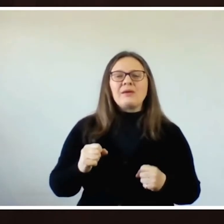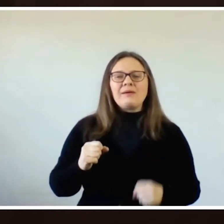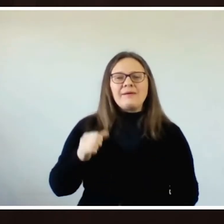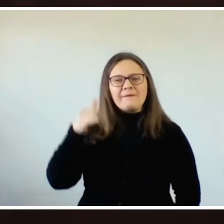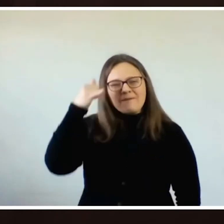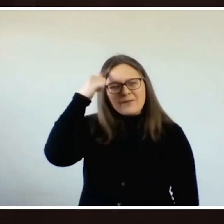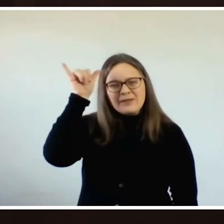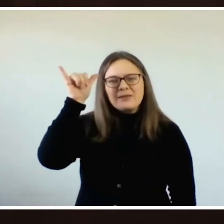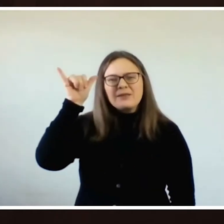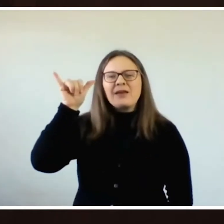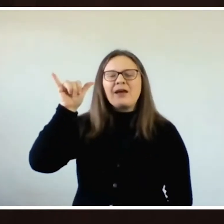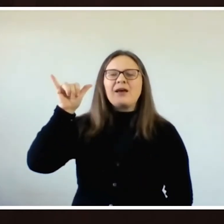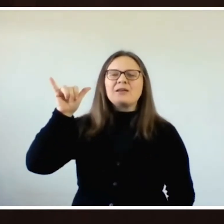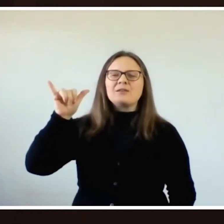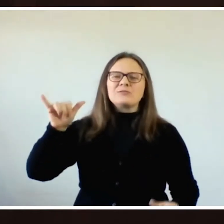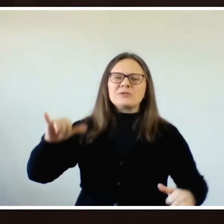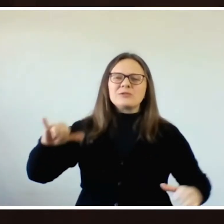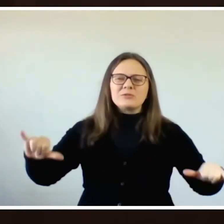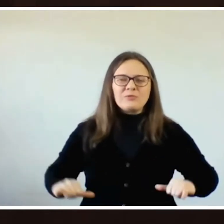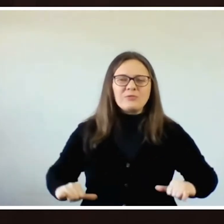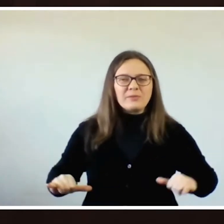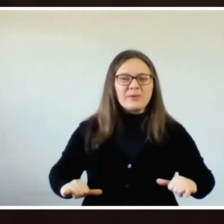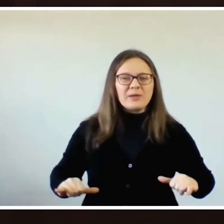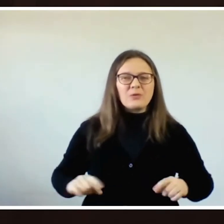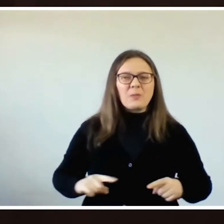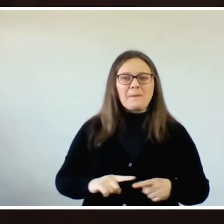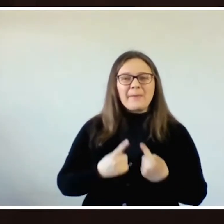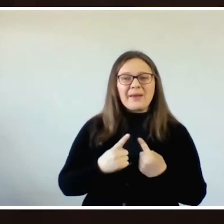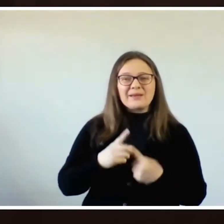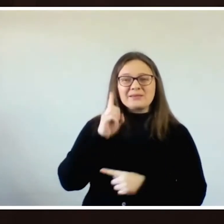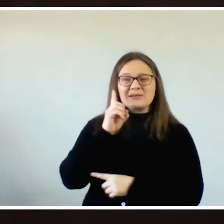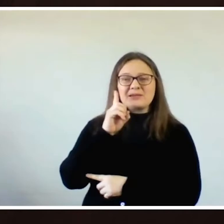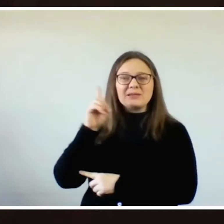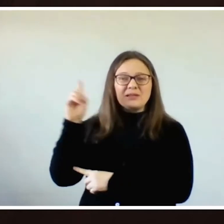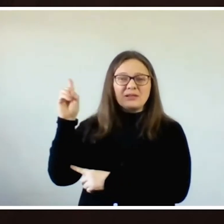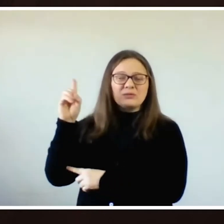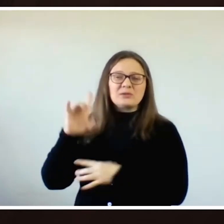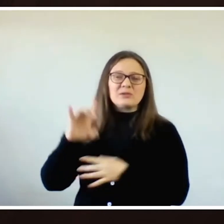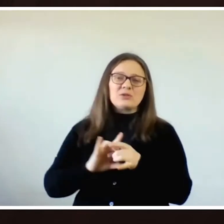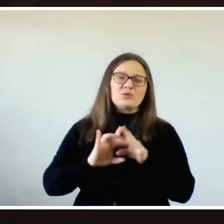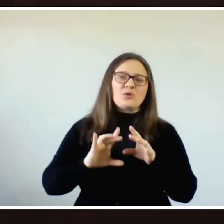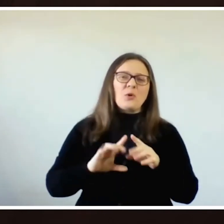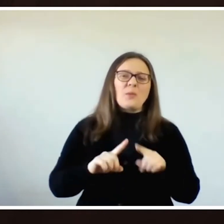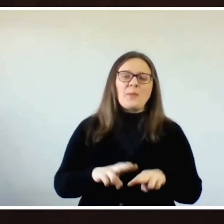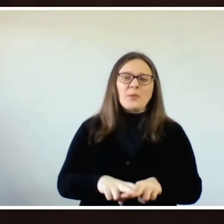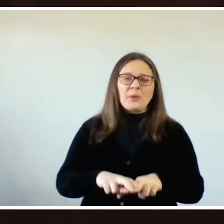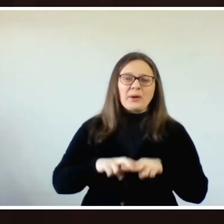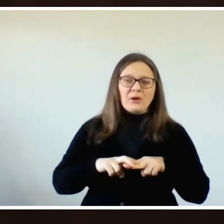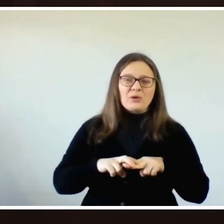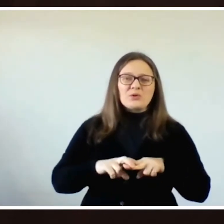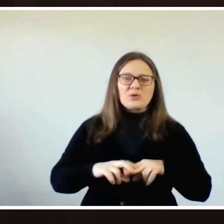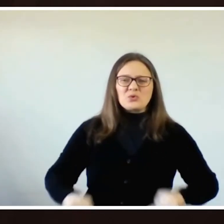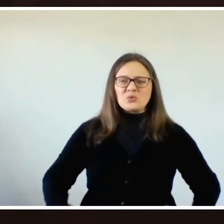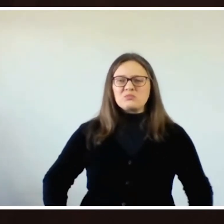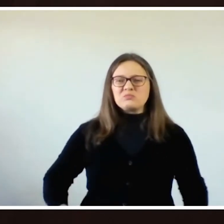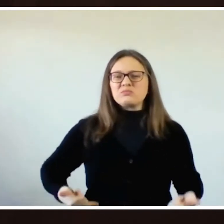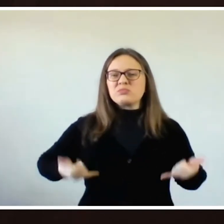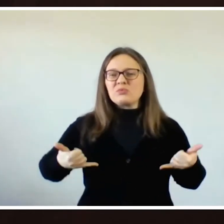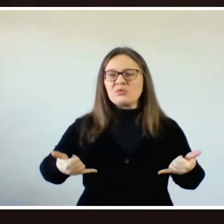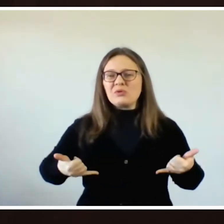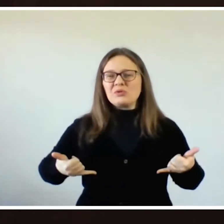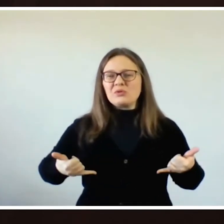Deus. Mas se permitiu que o orgulho, a avareza e a